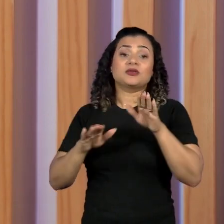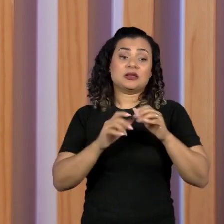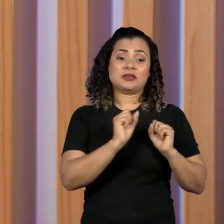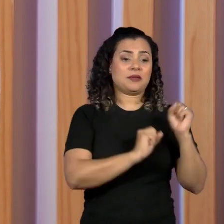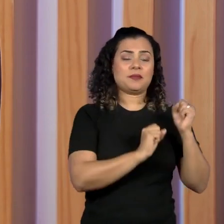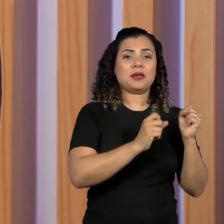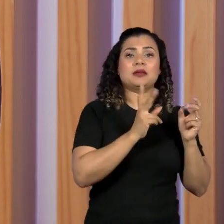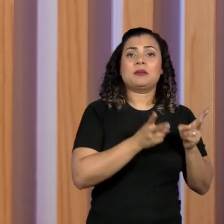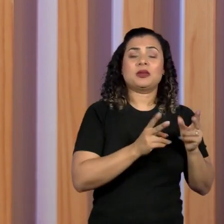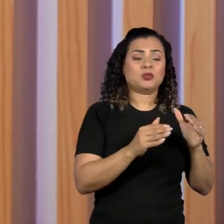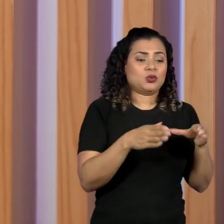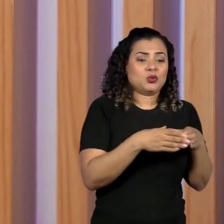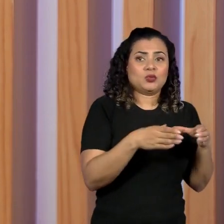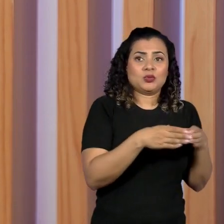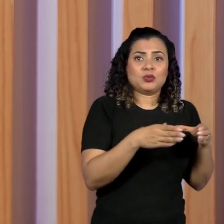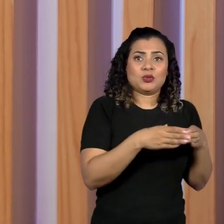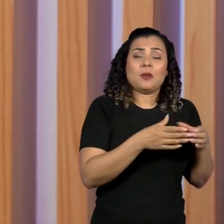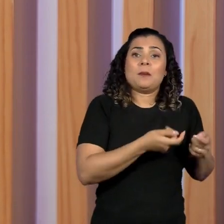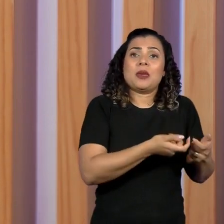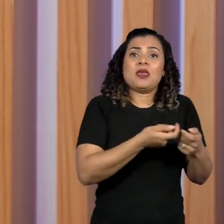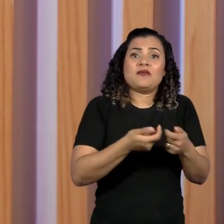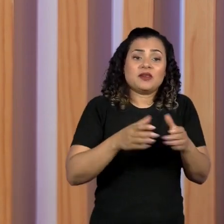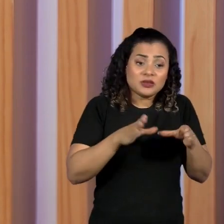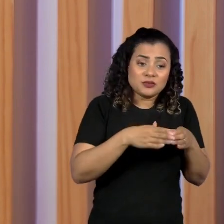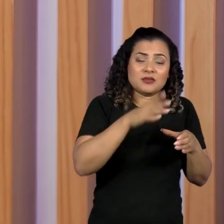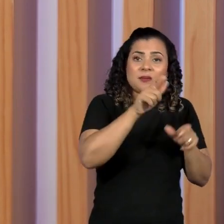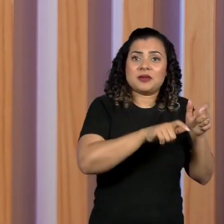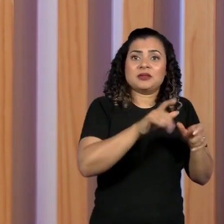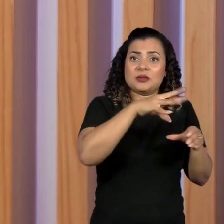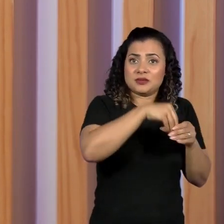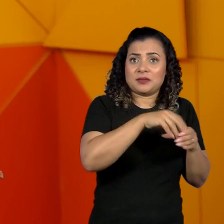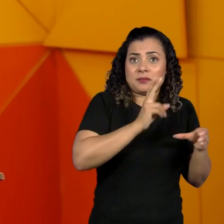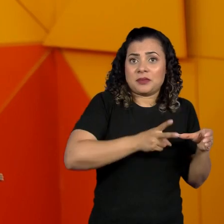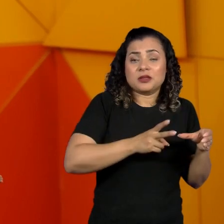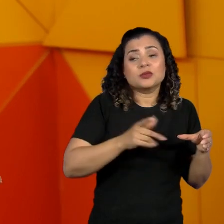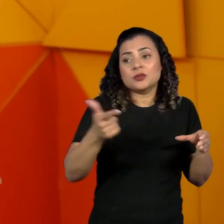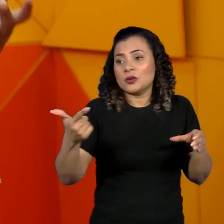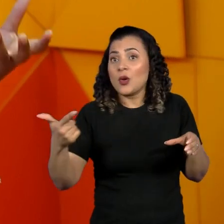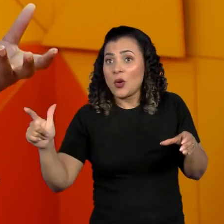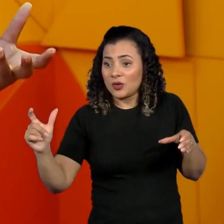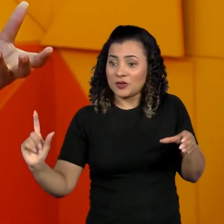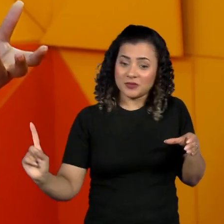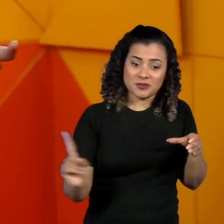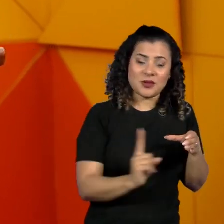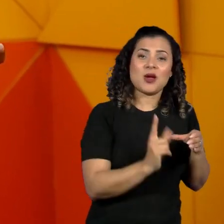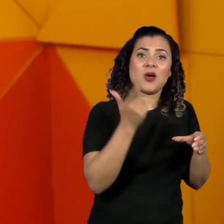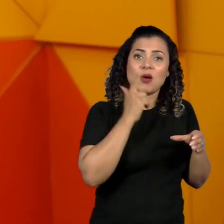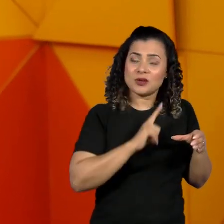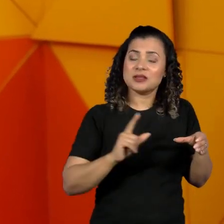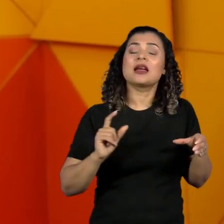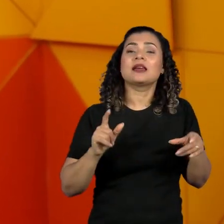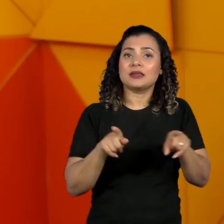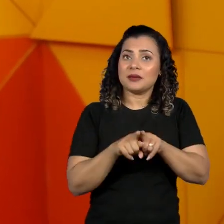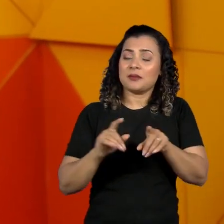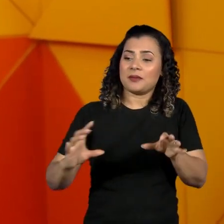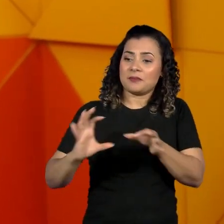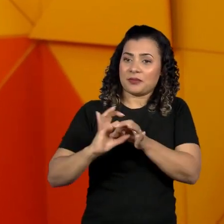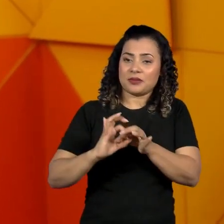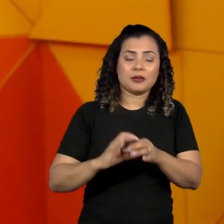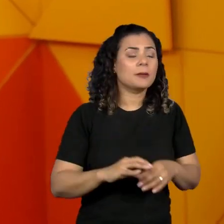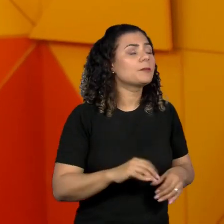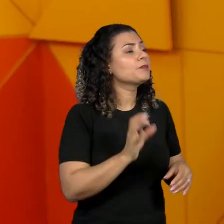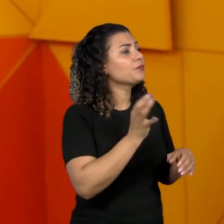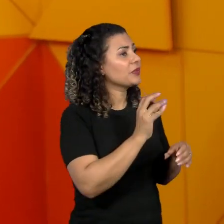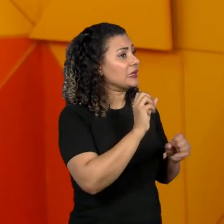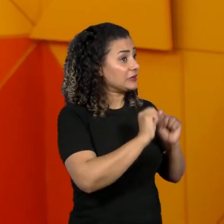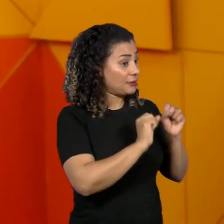consegue sair daquele rol de benefícios que geralmente ofertam. Então, geralmente, quem é atendido para esses serviços é sempre um colaborador